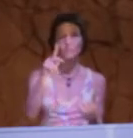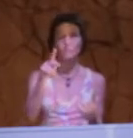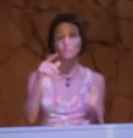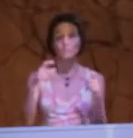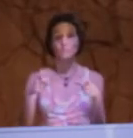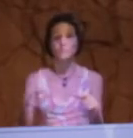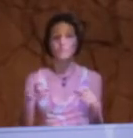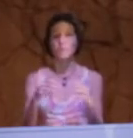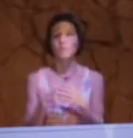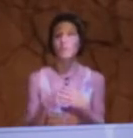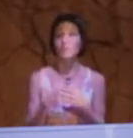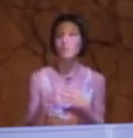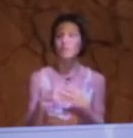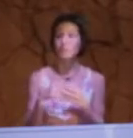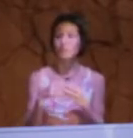da Beira.